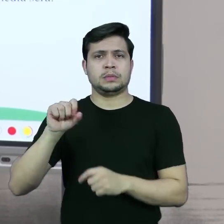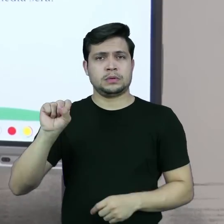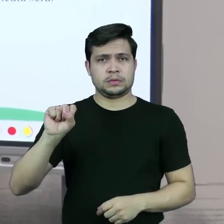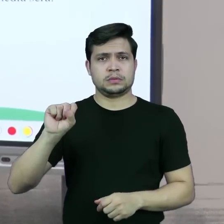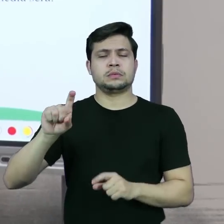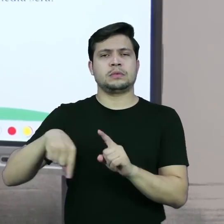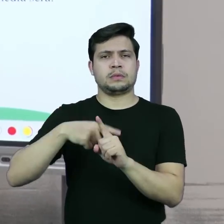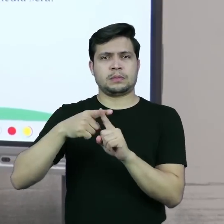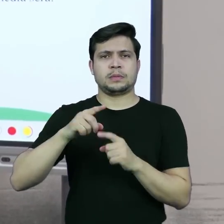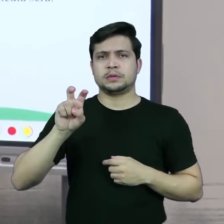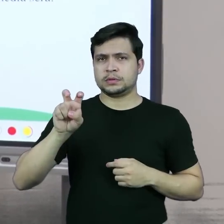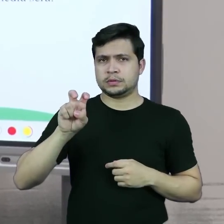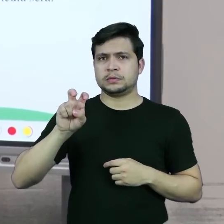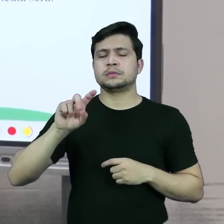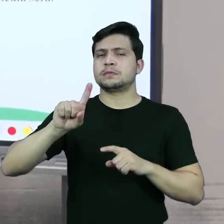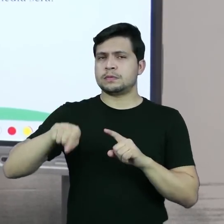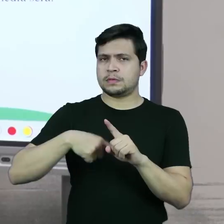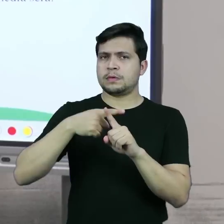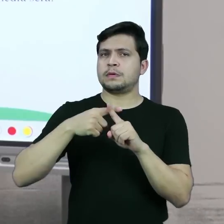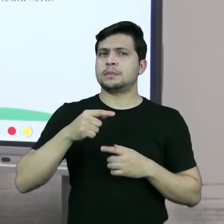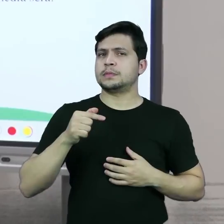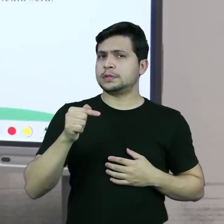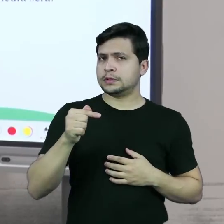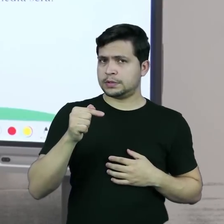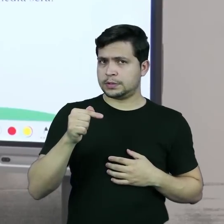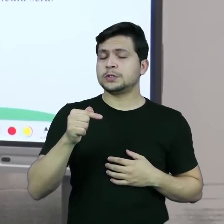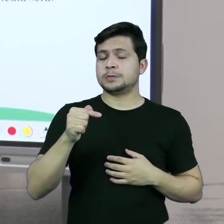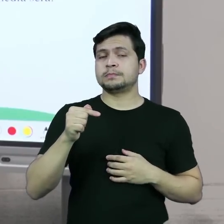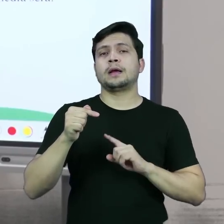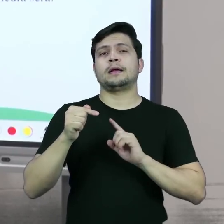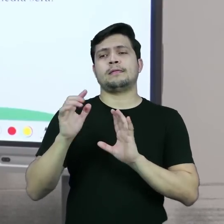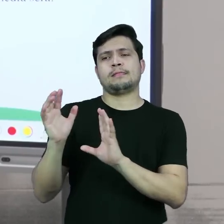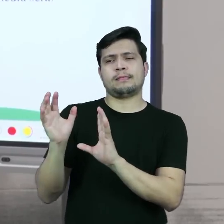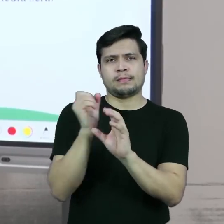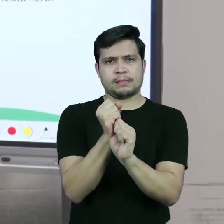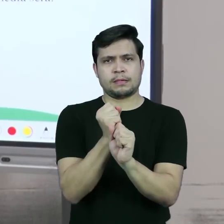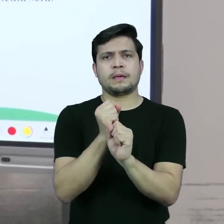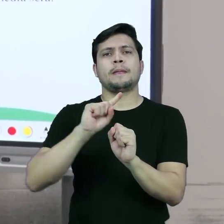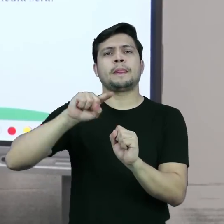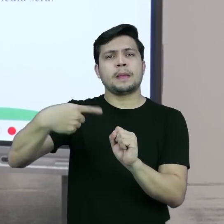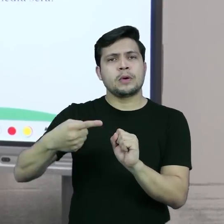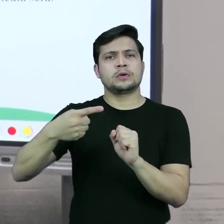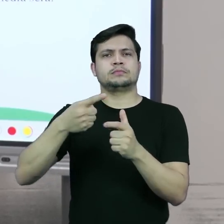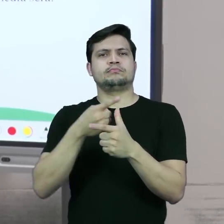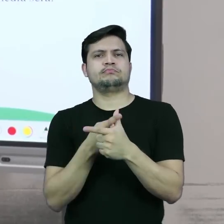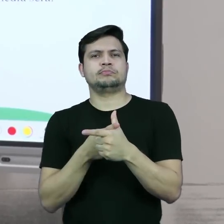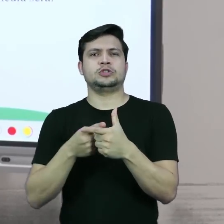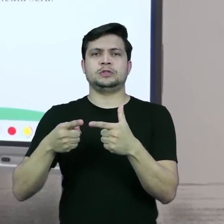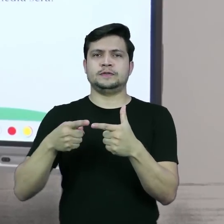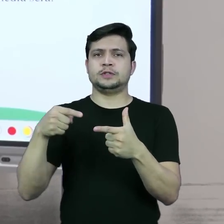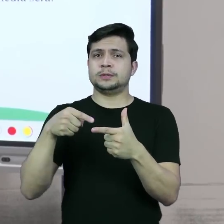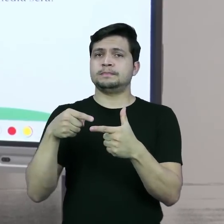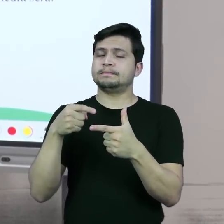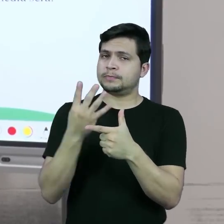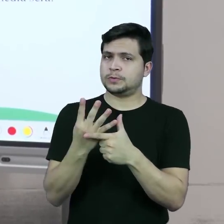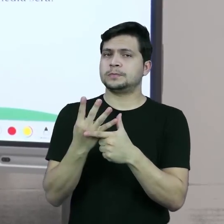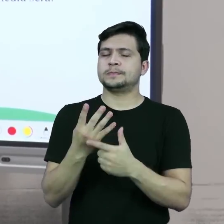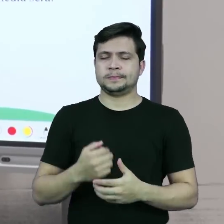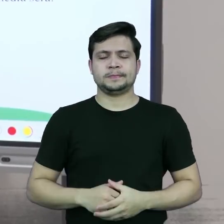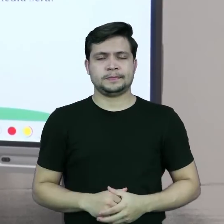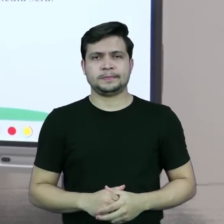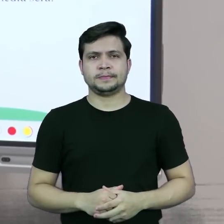essa quantidade n. Trouxe um exemplo aqui bem simples para a gente entender como que de fato funciona isso. Se um aluno tirou